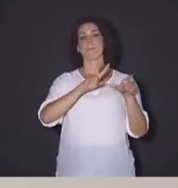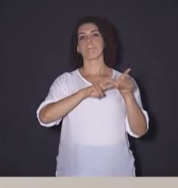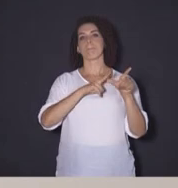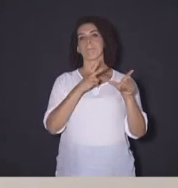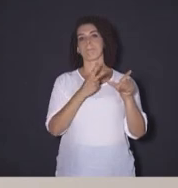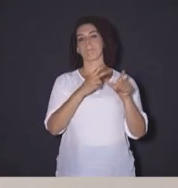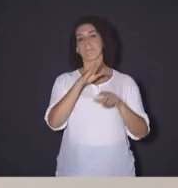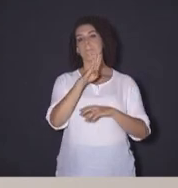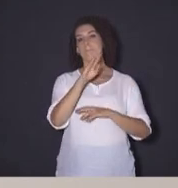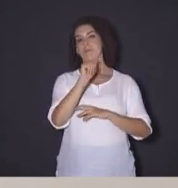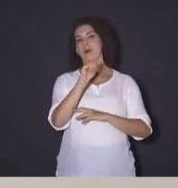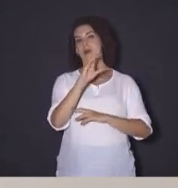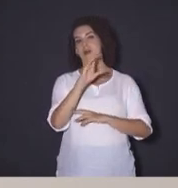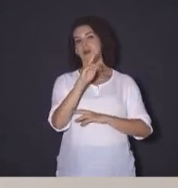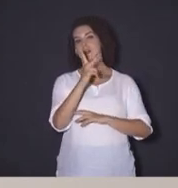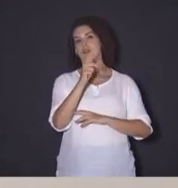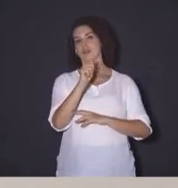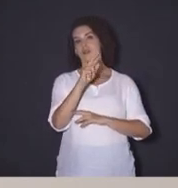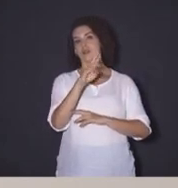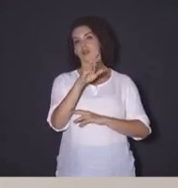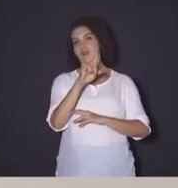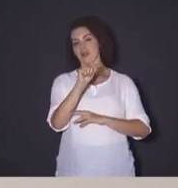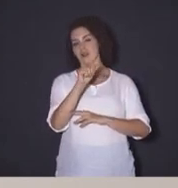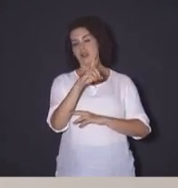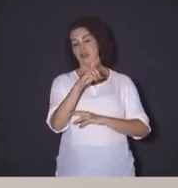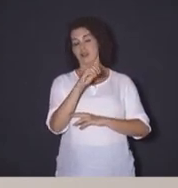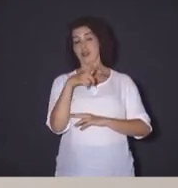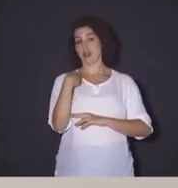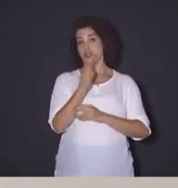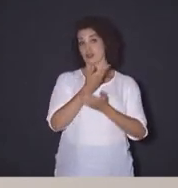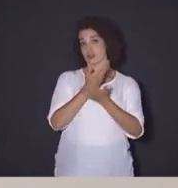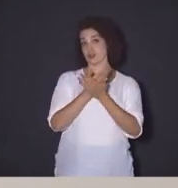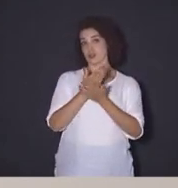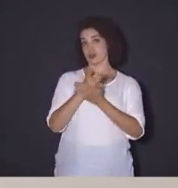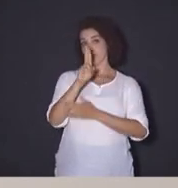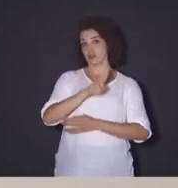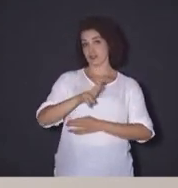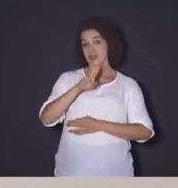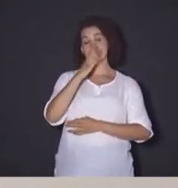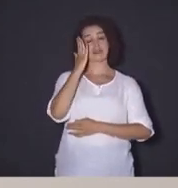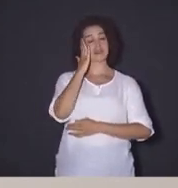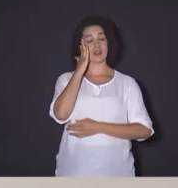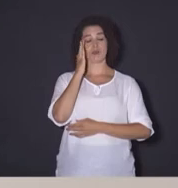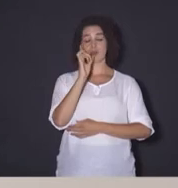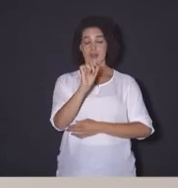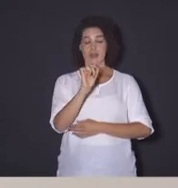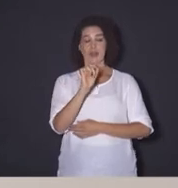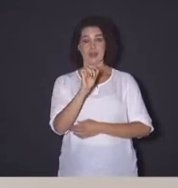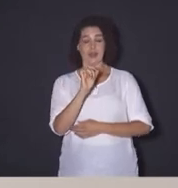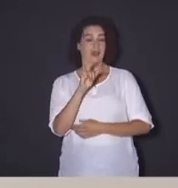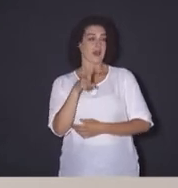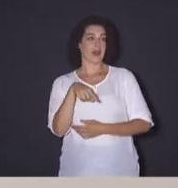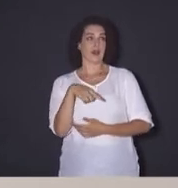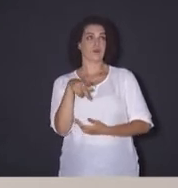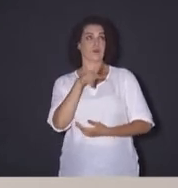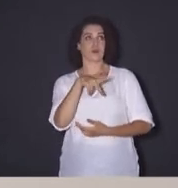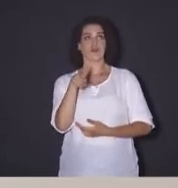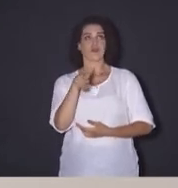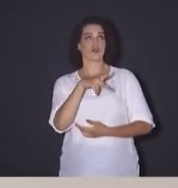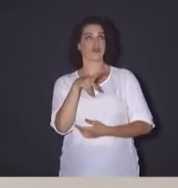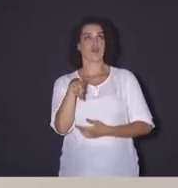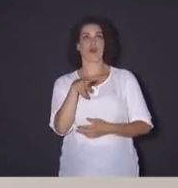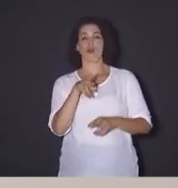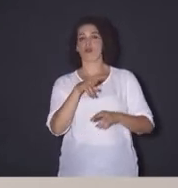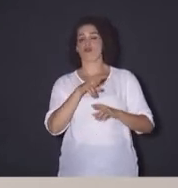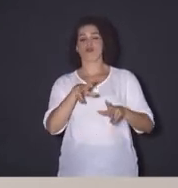nós estudantes universitários sabemos muito bem o que é que isso resulta professores completamente despreparado assim sem muita gente dá tica